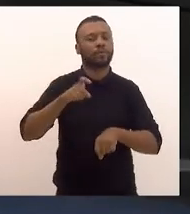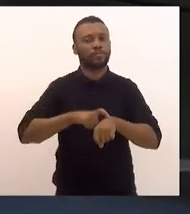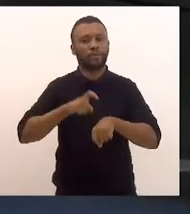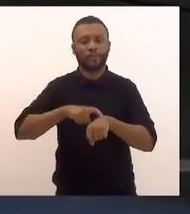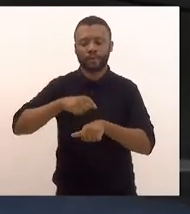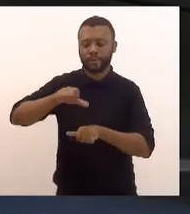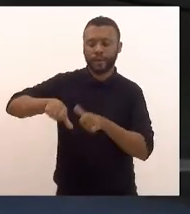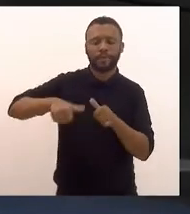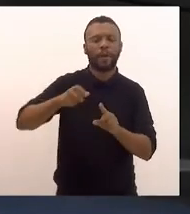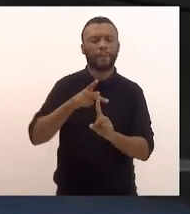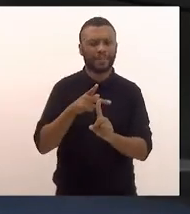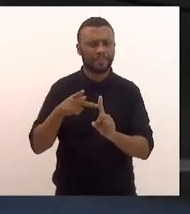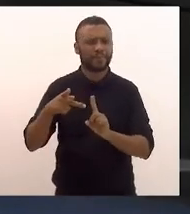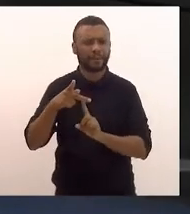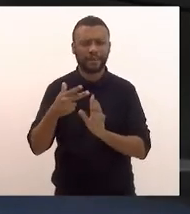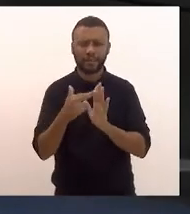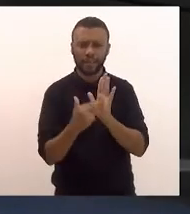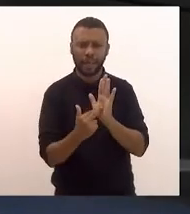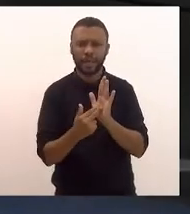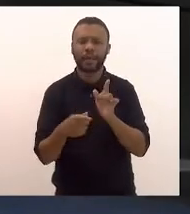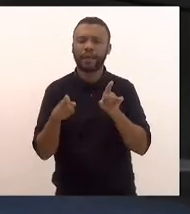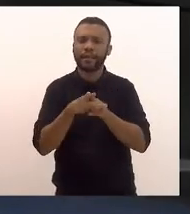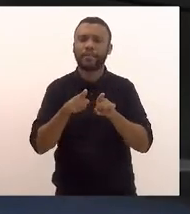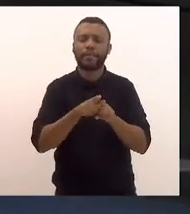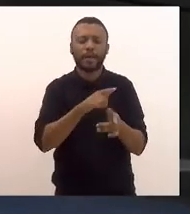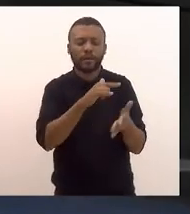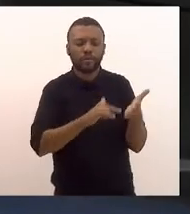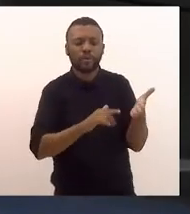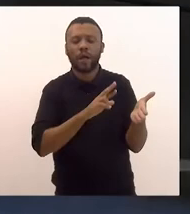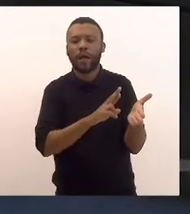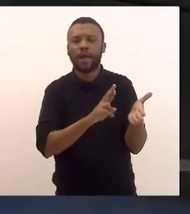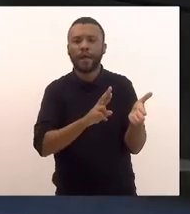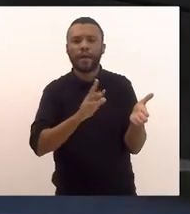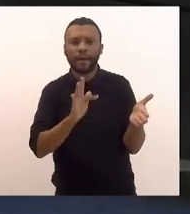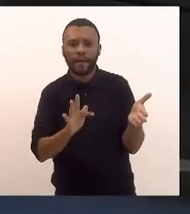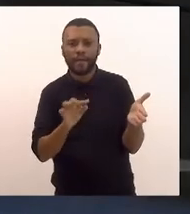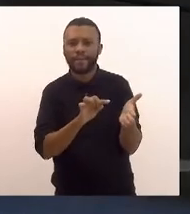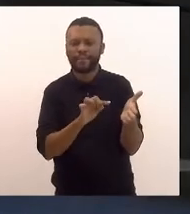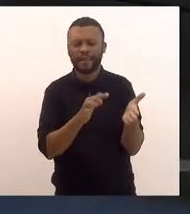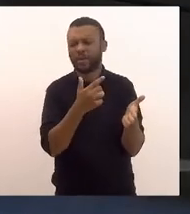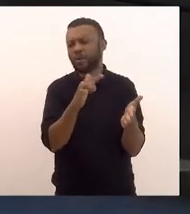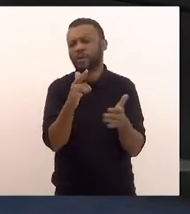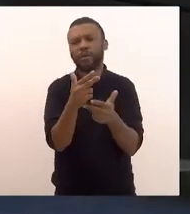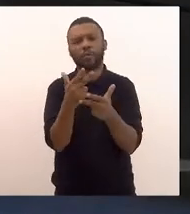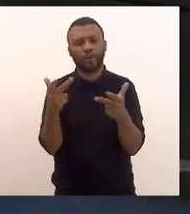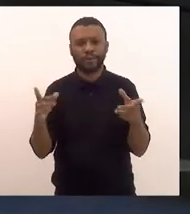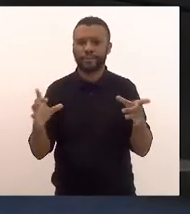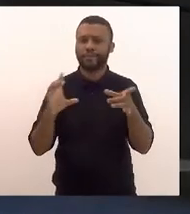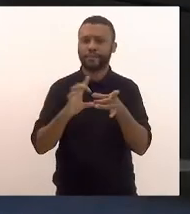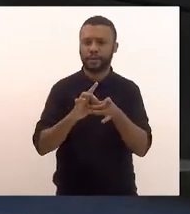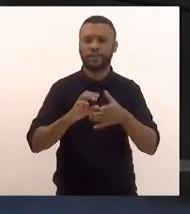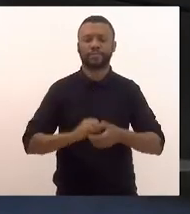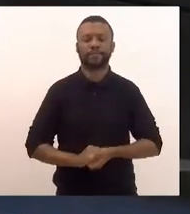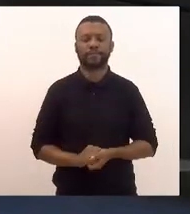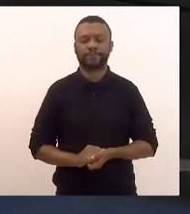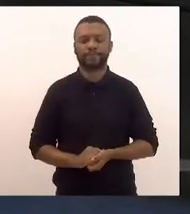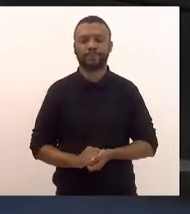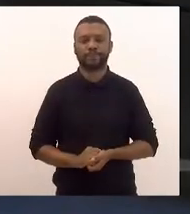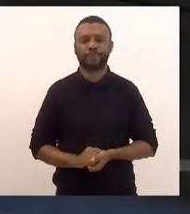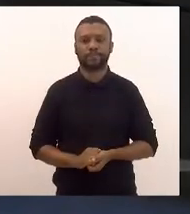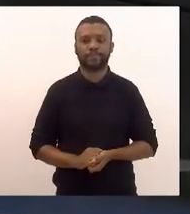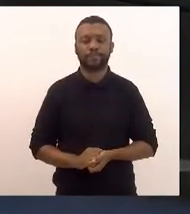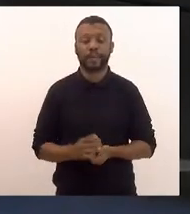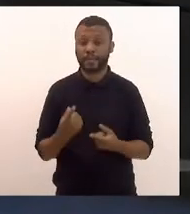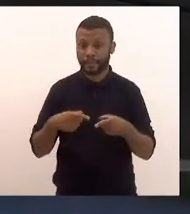reforma da Previdência e do regime de recuperação fiscal entre outros e o resultado